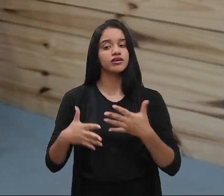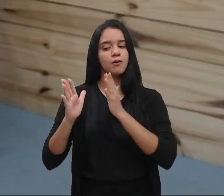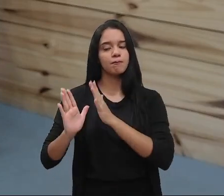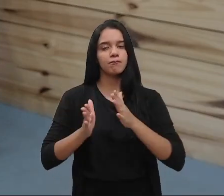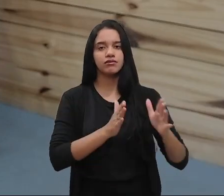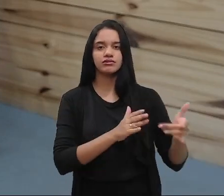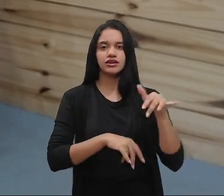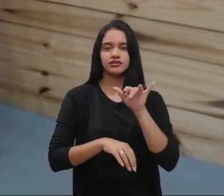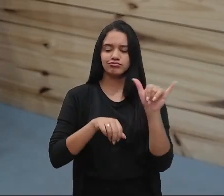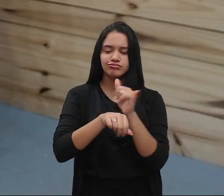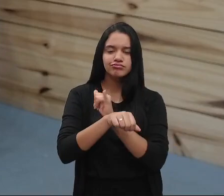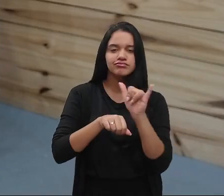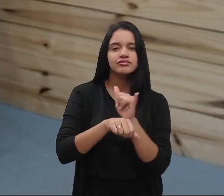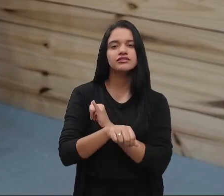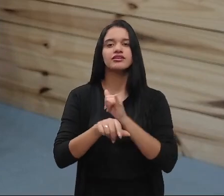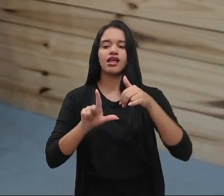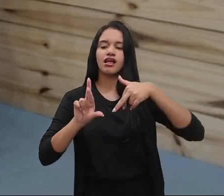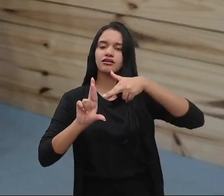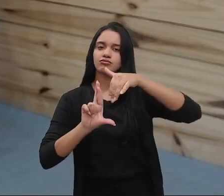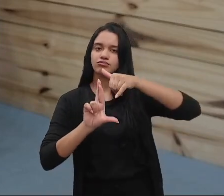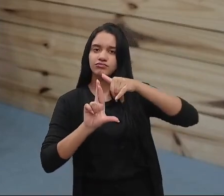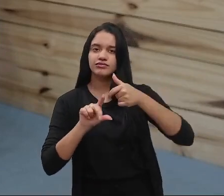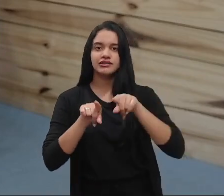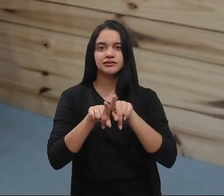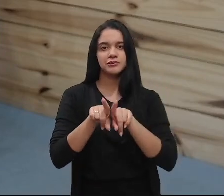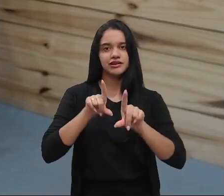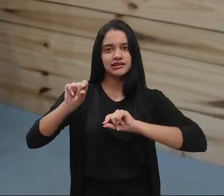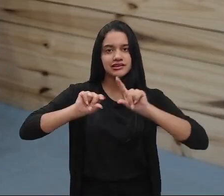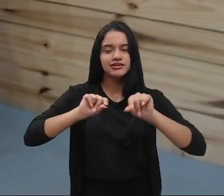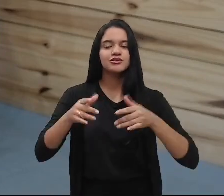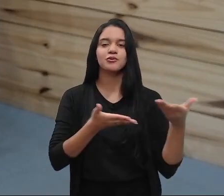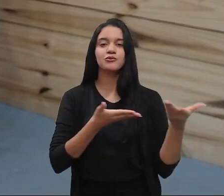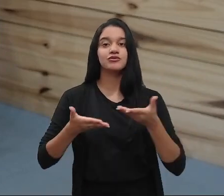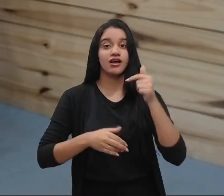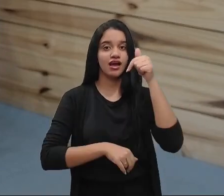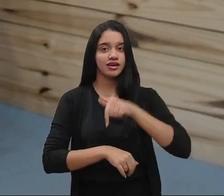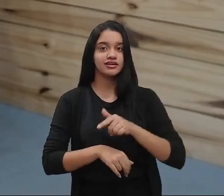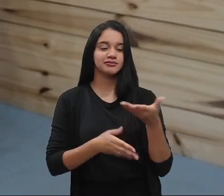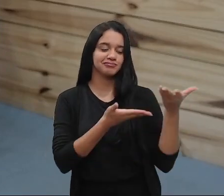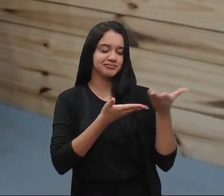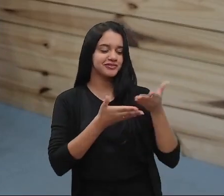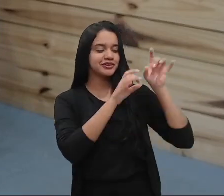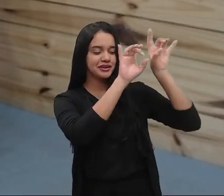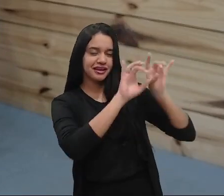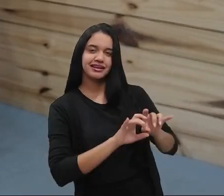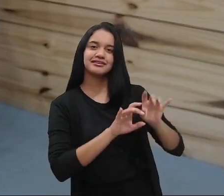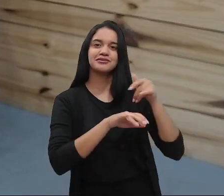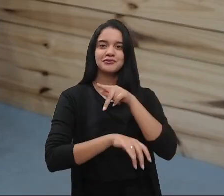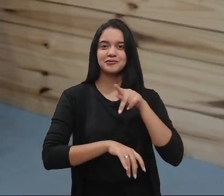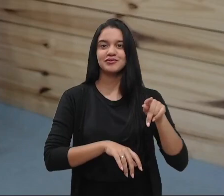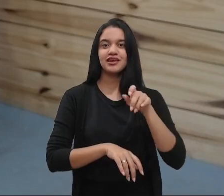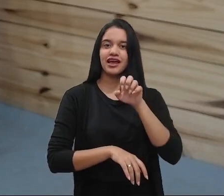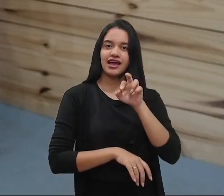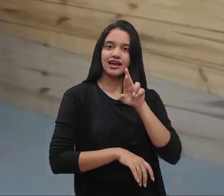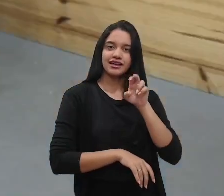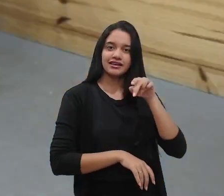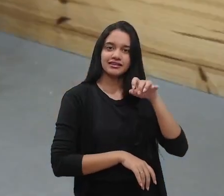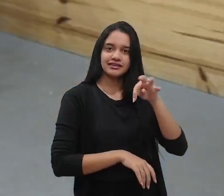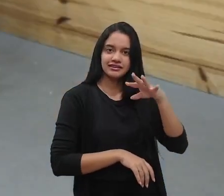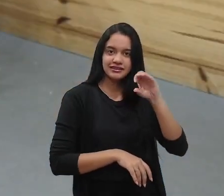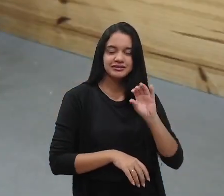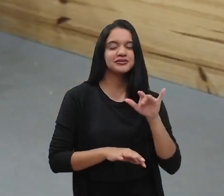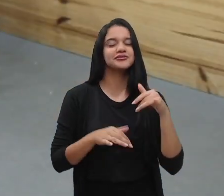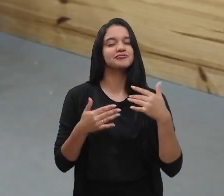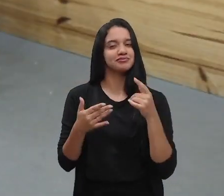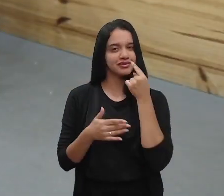e técnica de recrutamento e seleção e a gente convidou aqui o nosso querido professor Ernesto Salles.